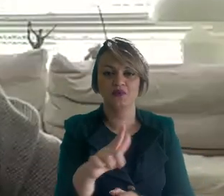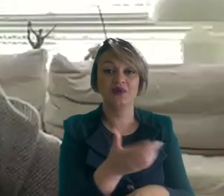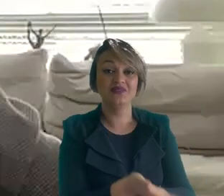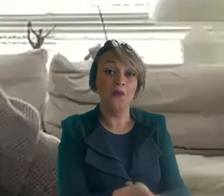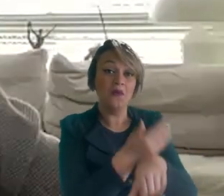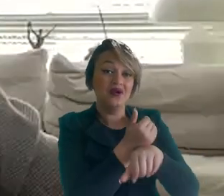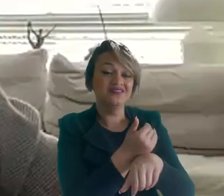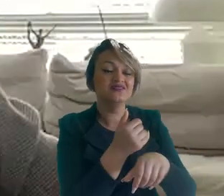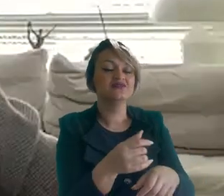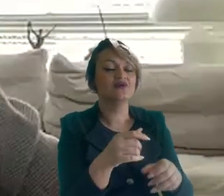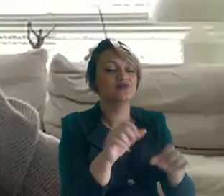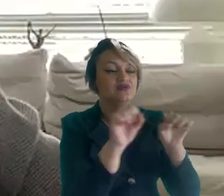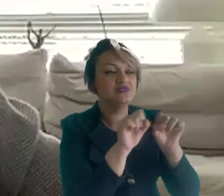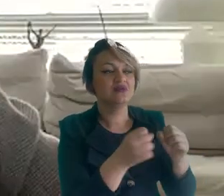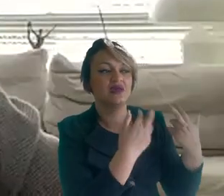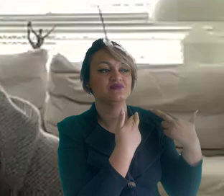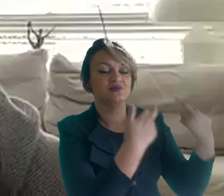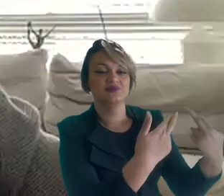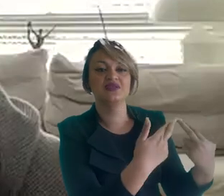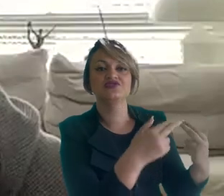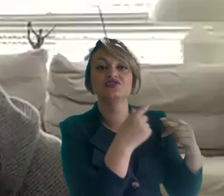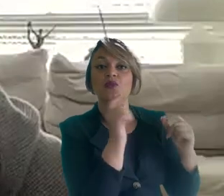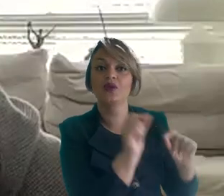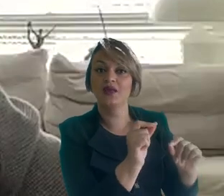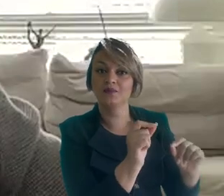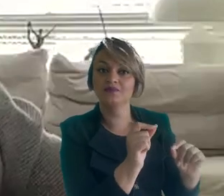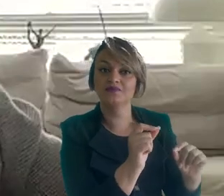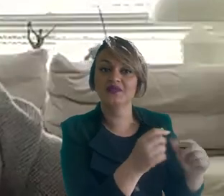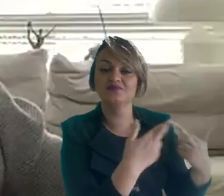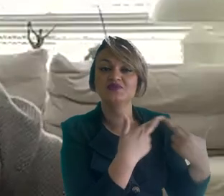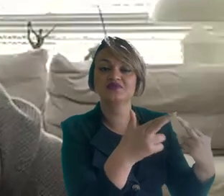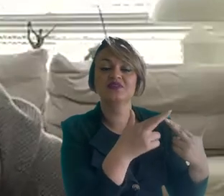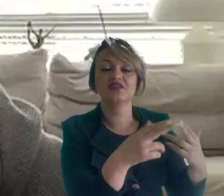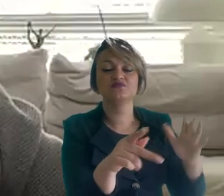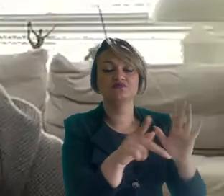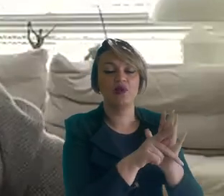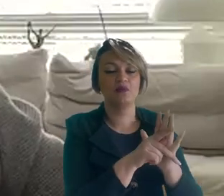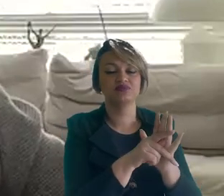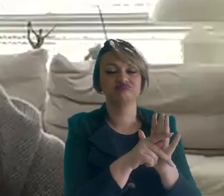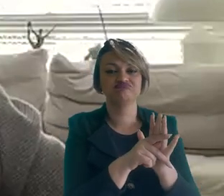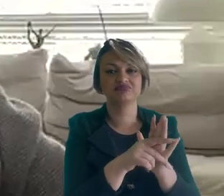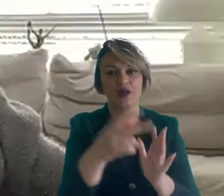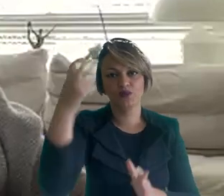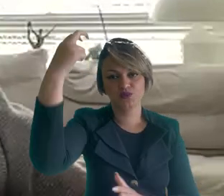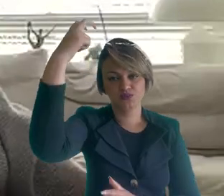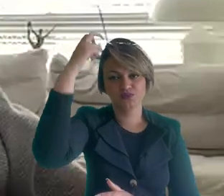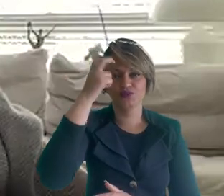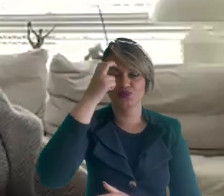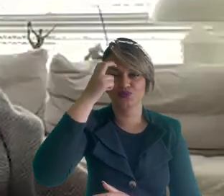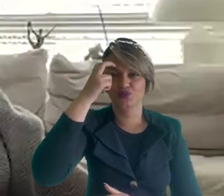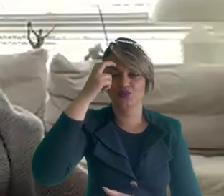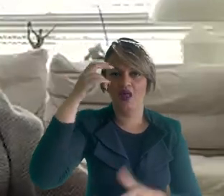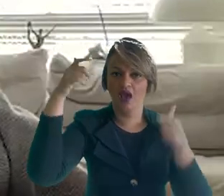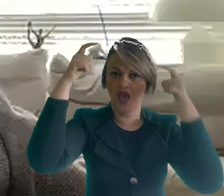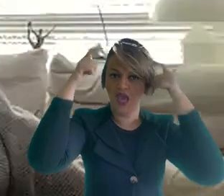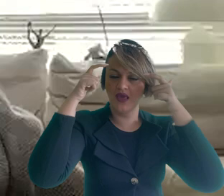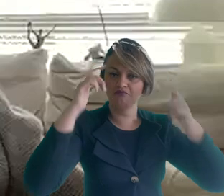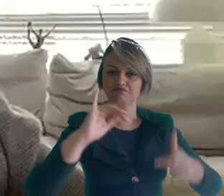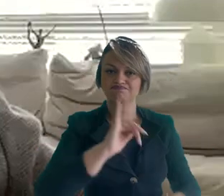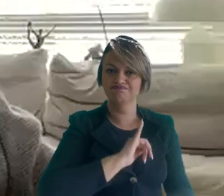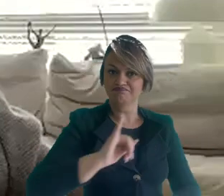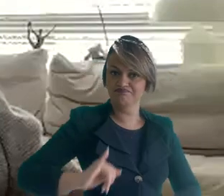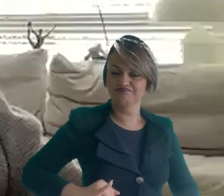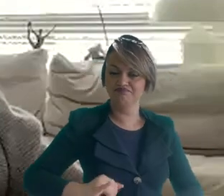sobre um sistema de responsabilidade medieval medieval porque as Ordenações